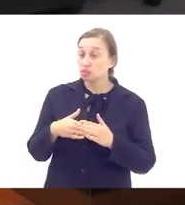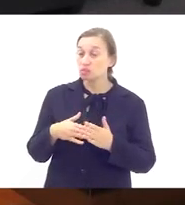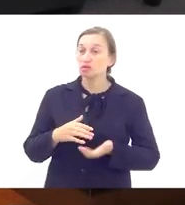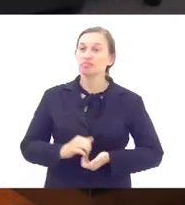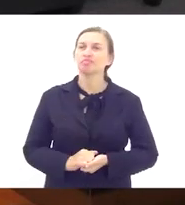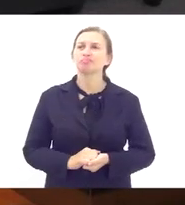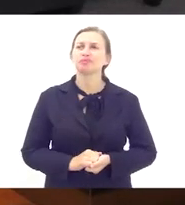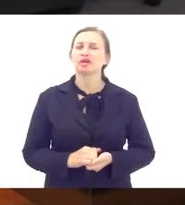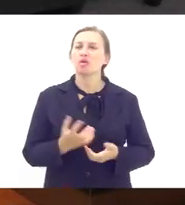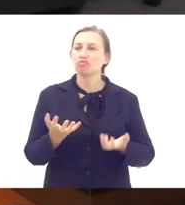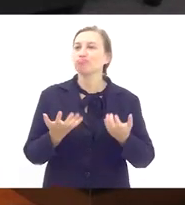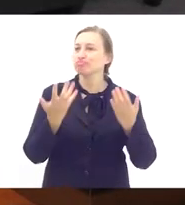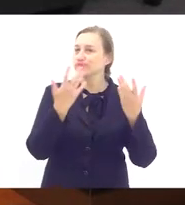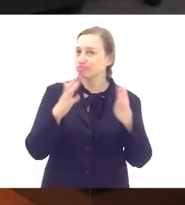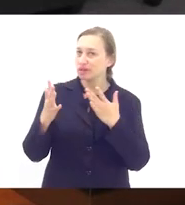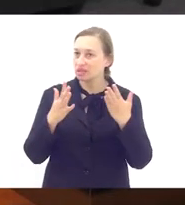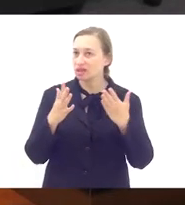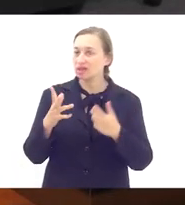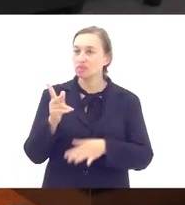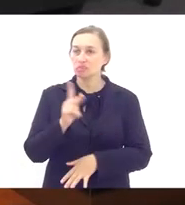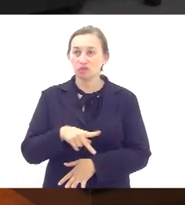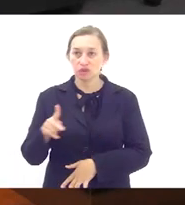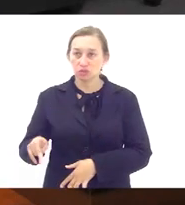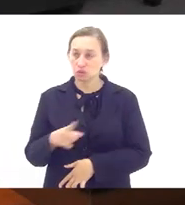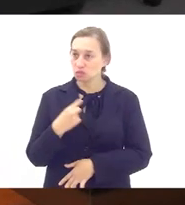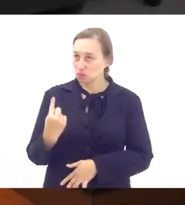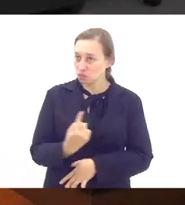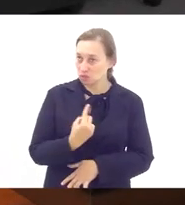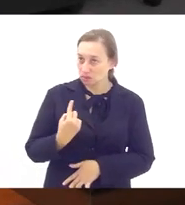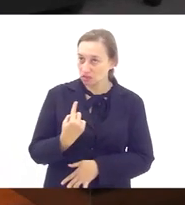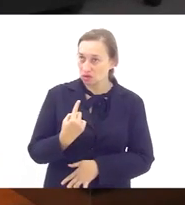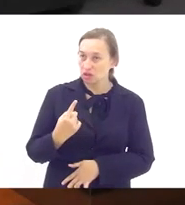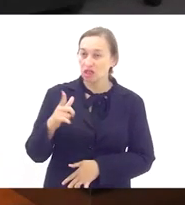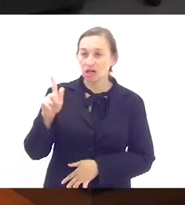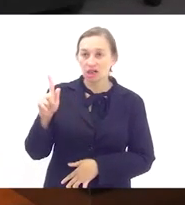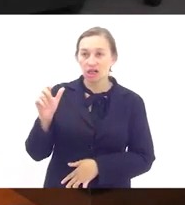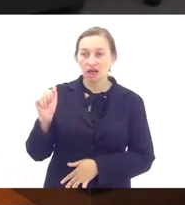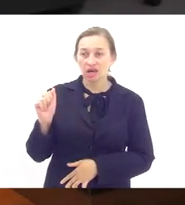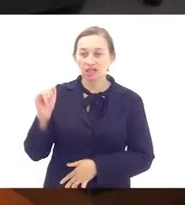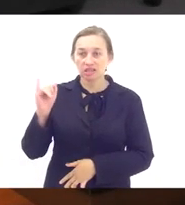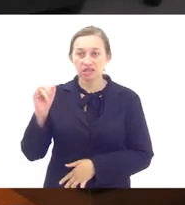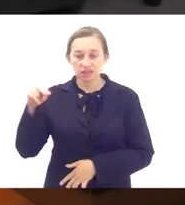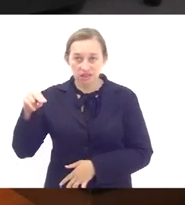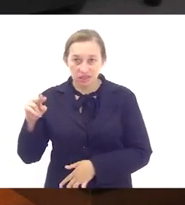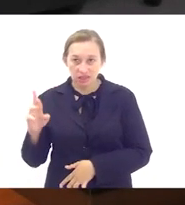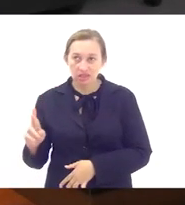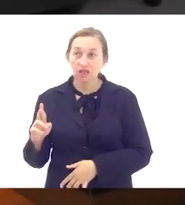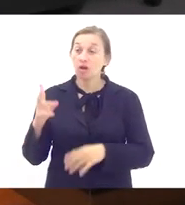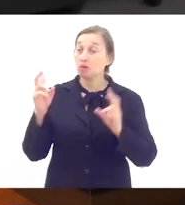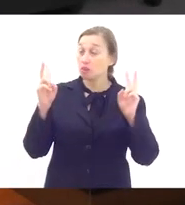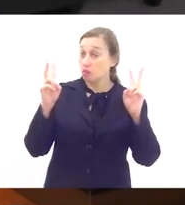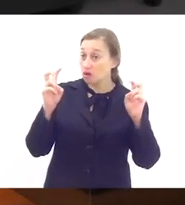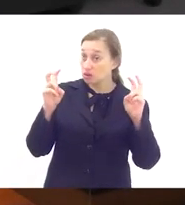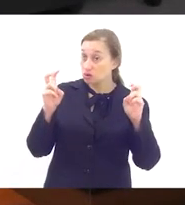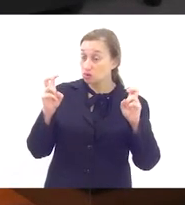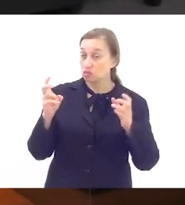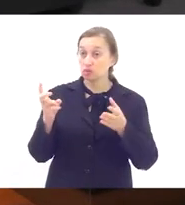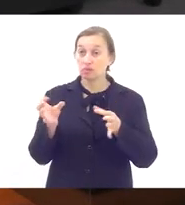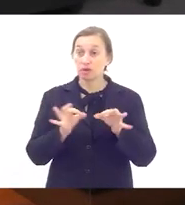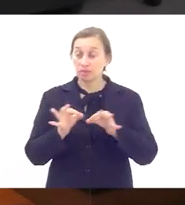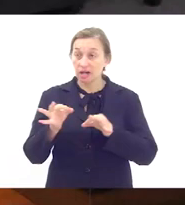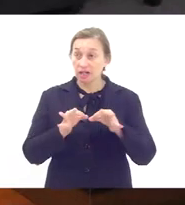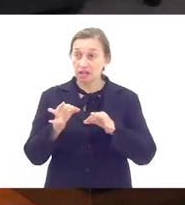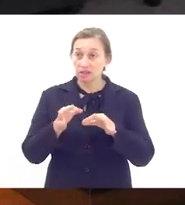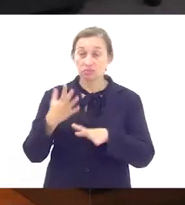Eu quero parabenizar nosso professor Gandhi Giordano pela matéria que o senhor fez,